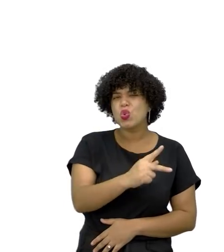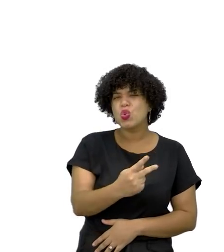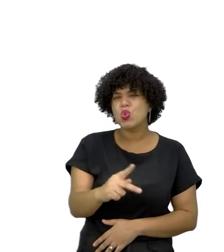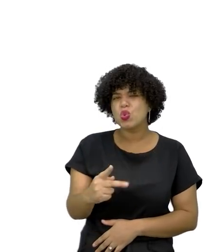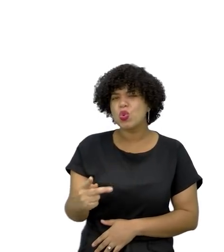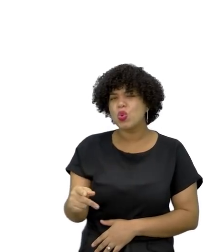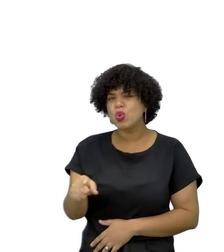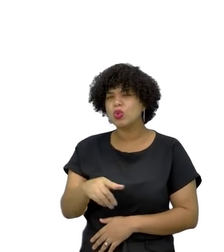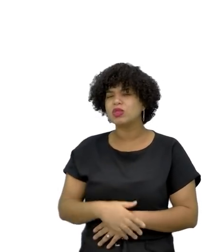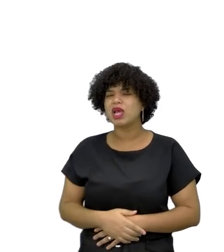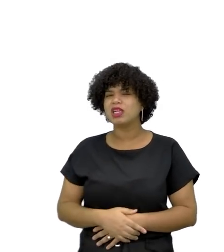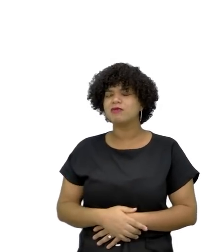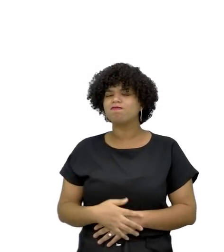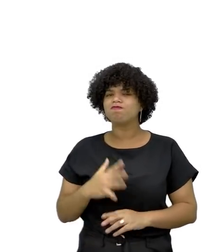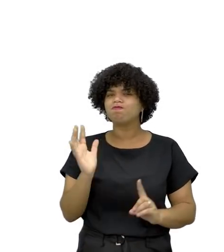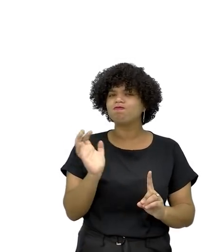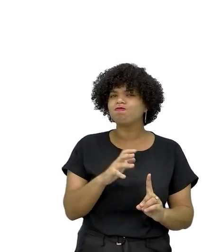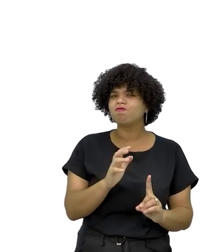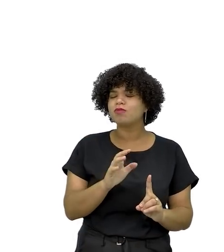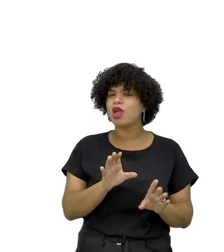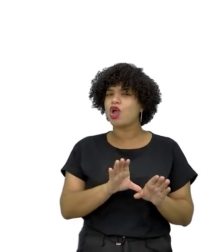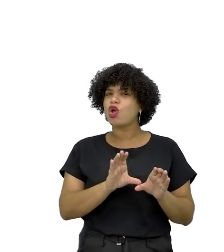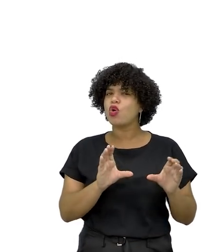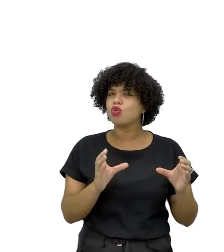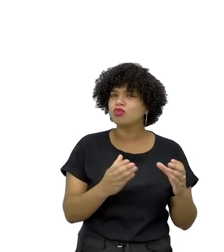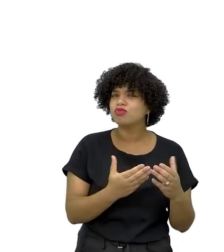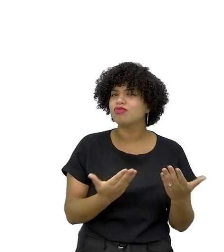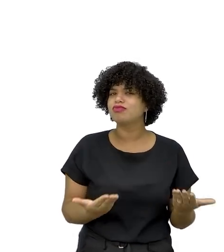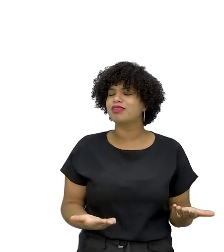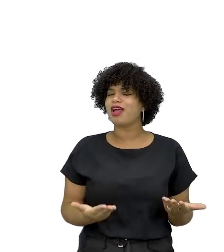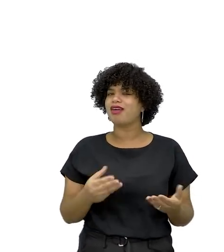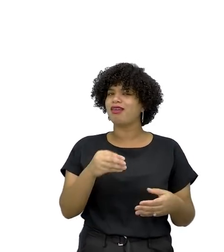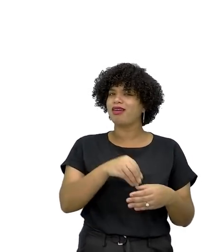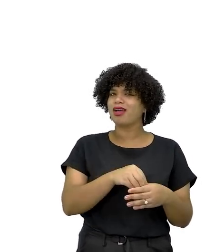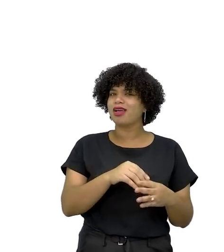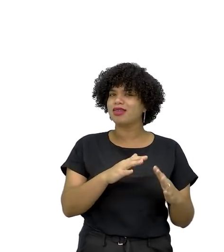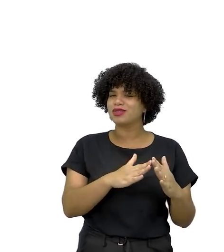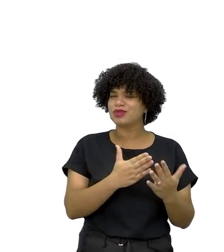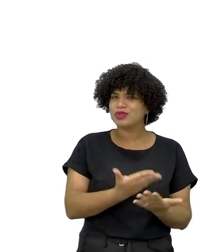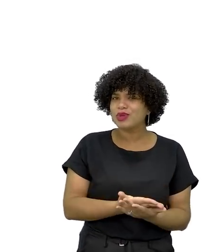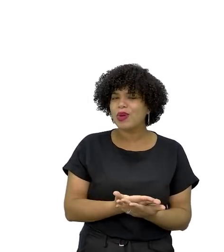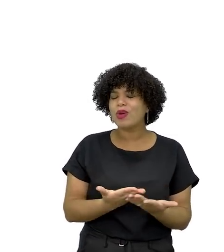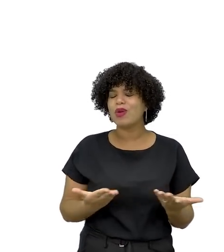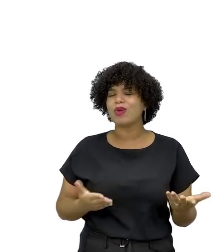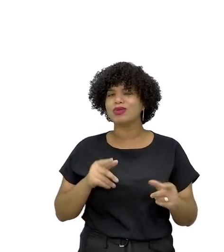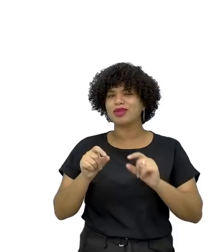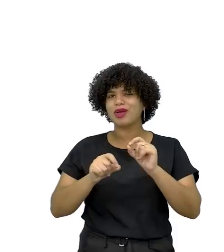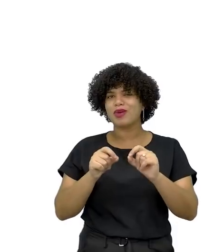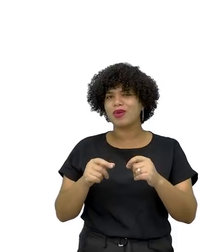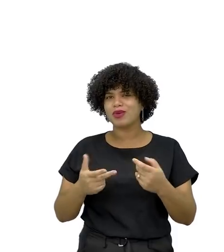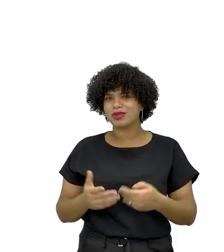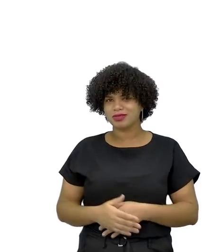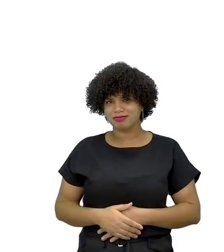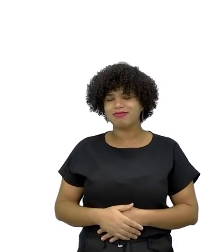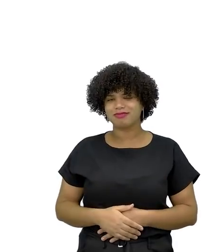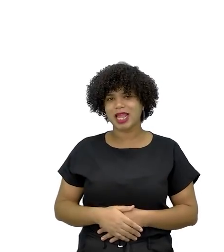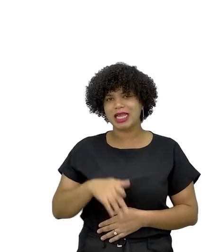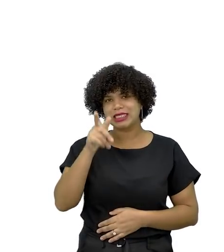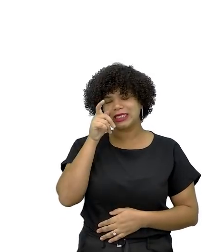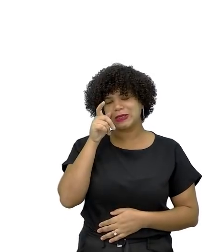a sua comunidade, em torno da sua escola, né, o próprio dentro da escola, né, então, aqui é bacana a